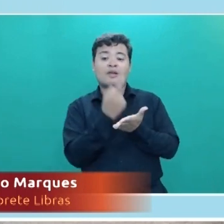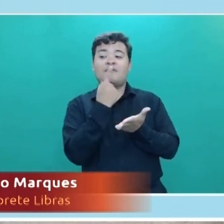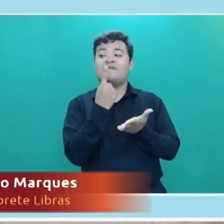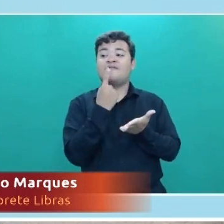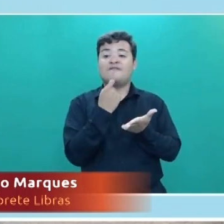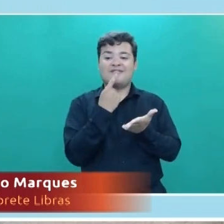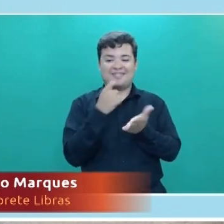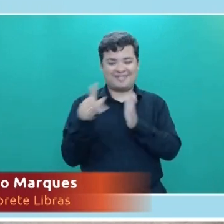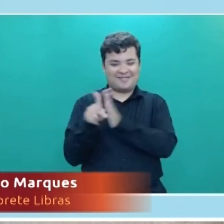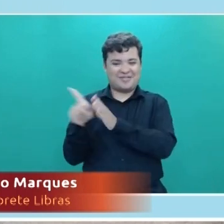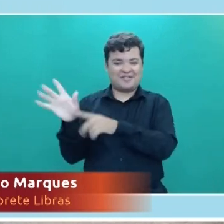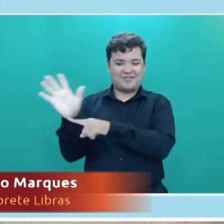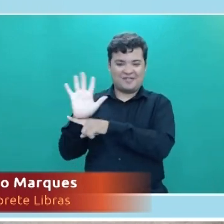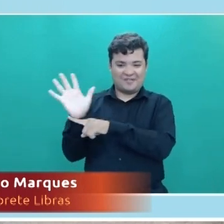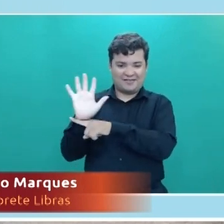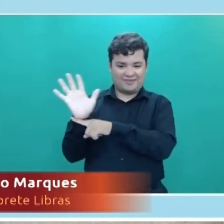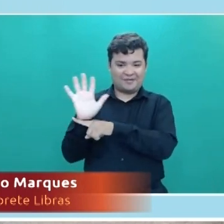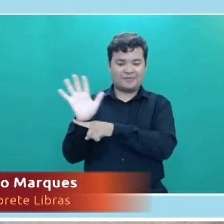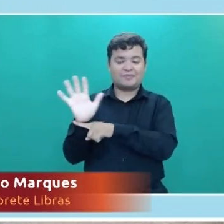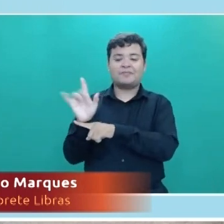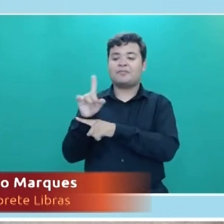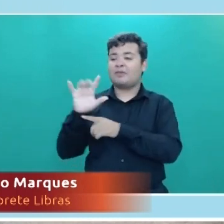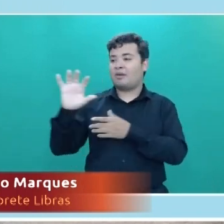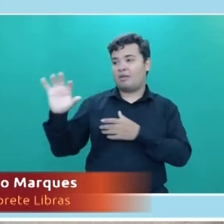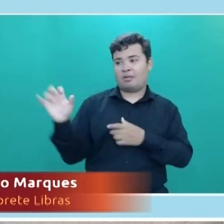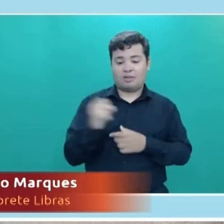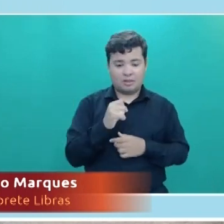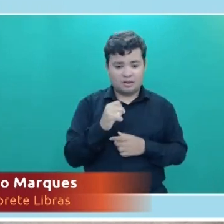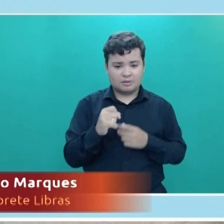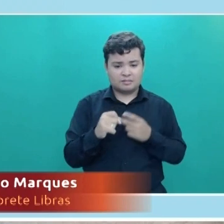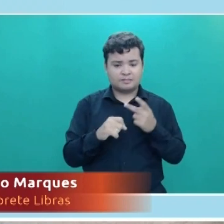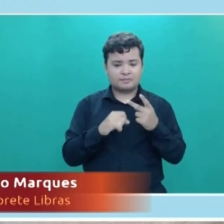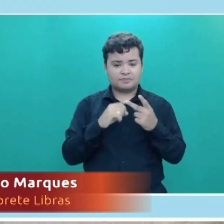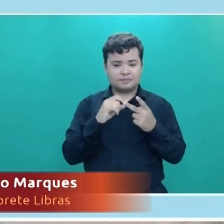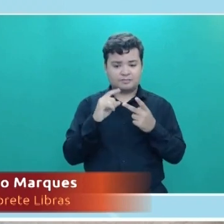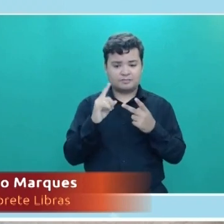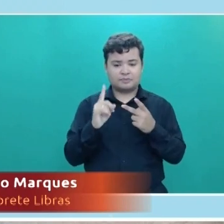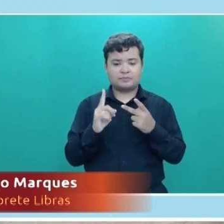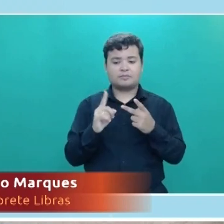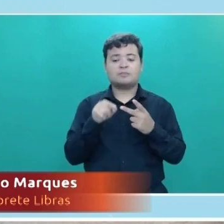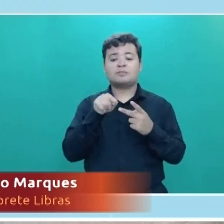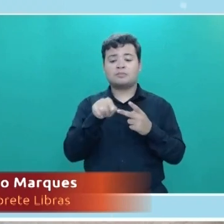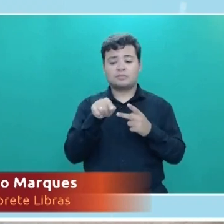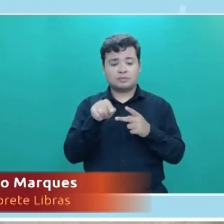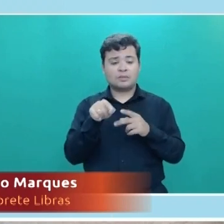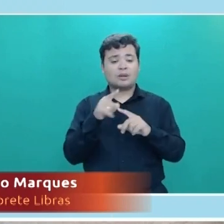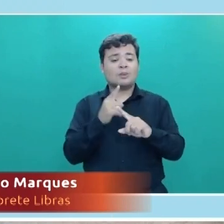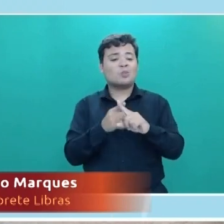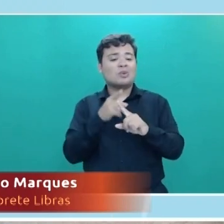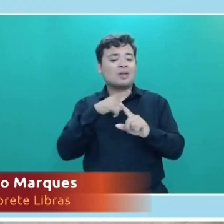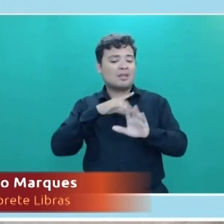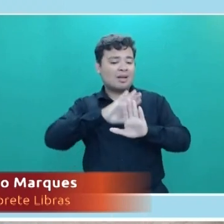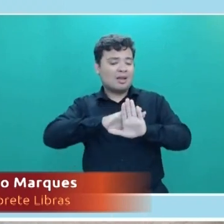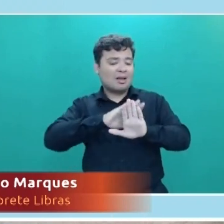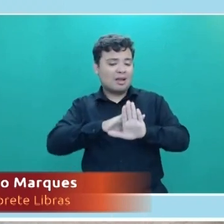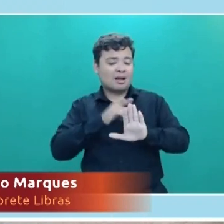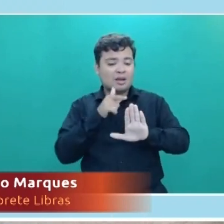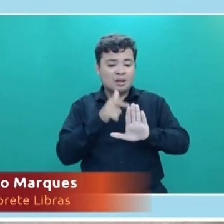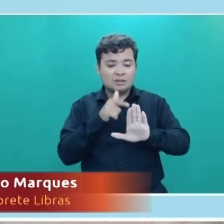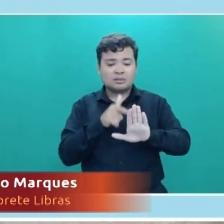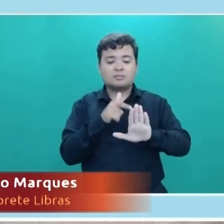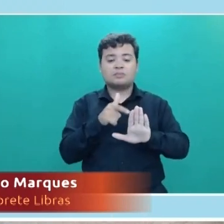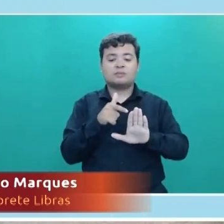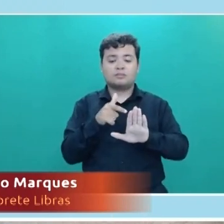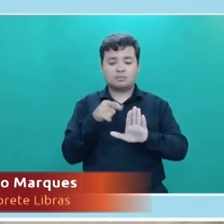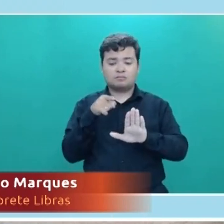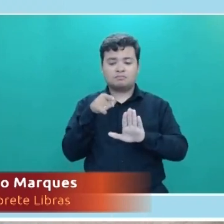O sinal do OK foi cooptado, o movimento de White Power, através até de uma ironia que fizeram, né, de uma trollagem. E